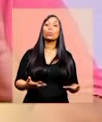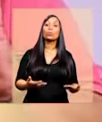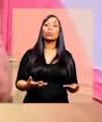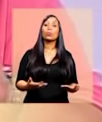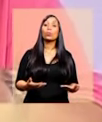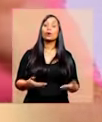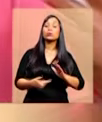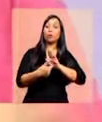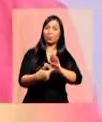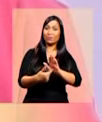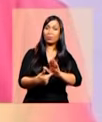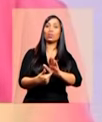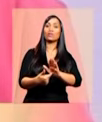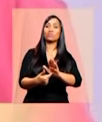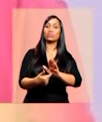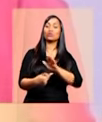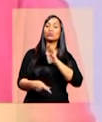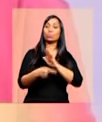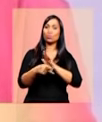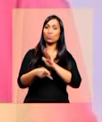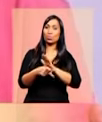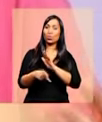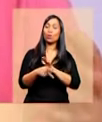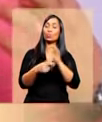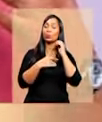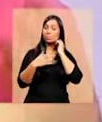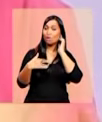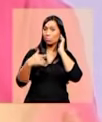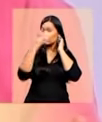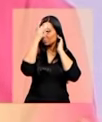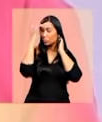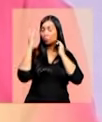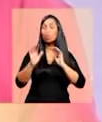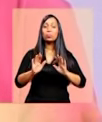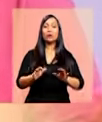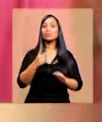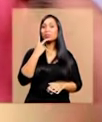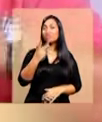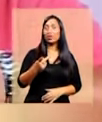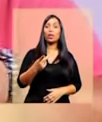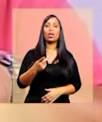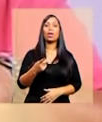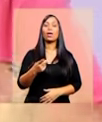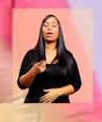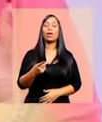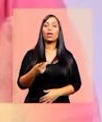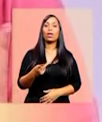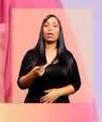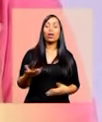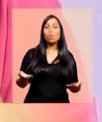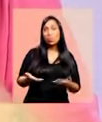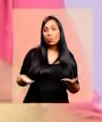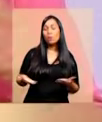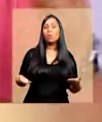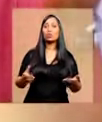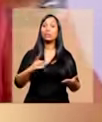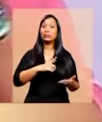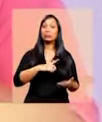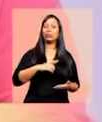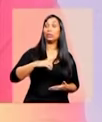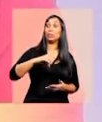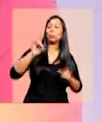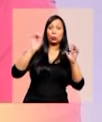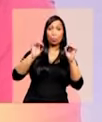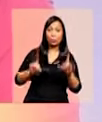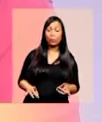dizer, isso reflete diretamente na parte da saúde da pessoa, mas não quer dizer que tem, no meu ponto de vista agora, não quer dizer que existe